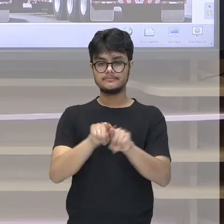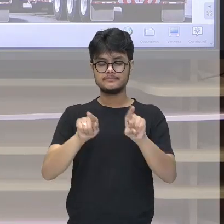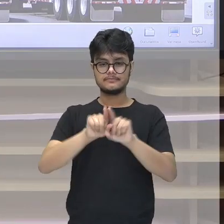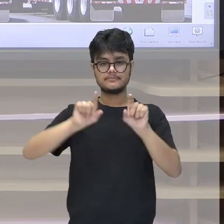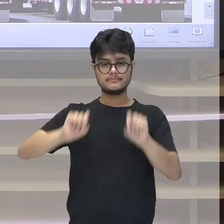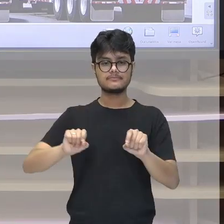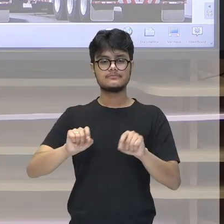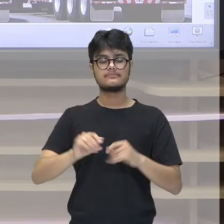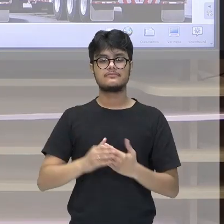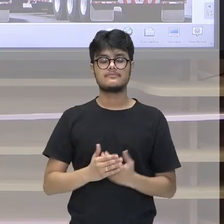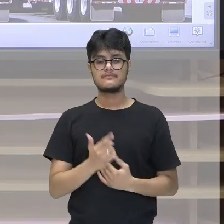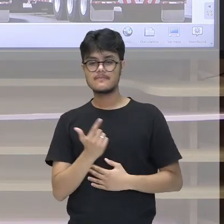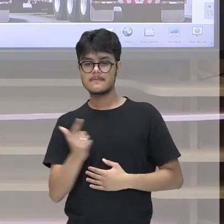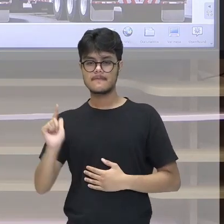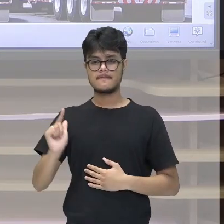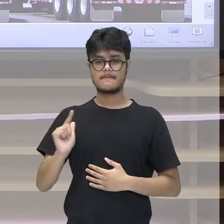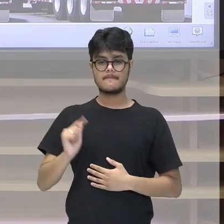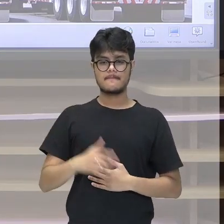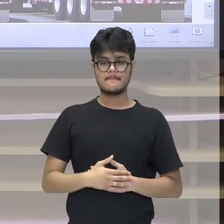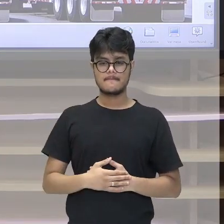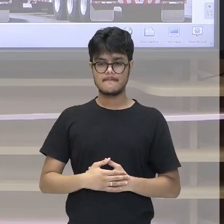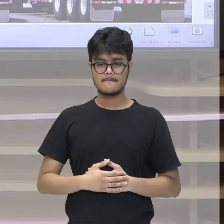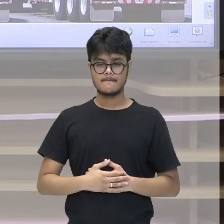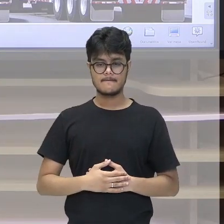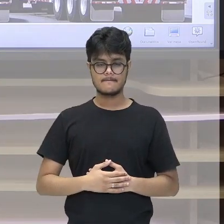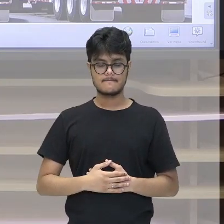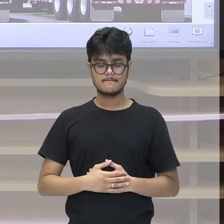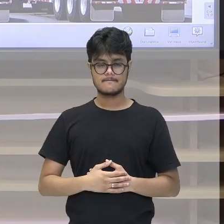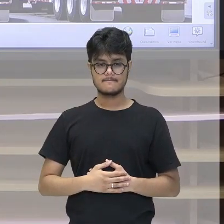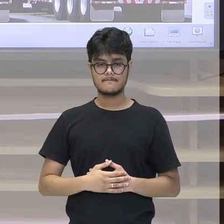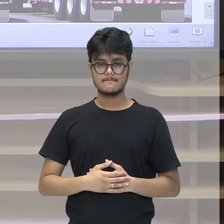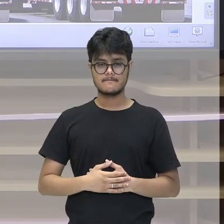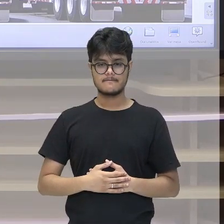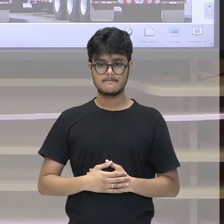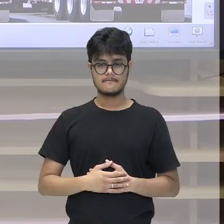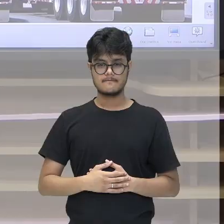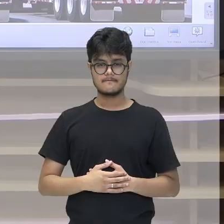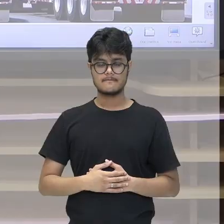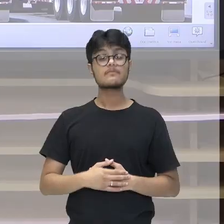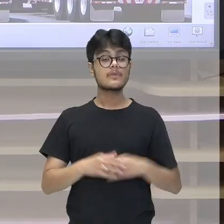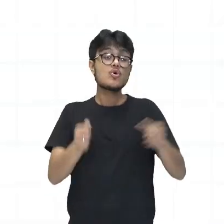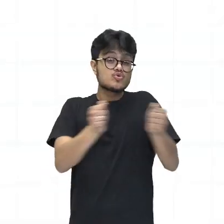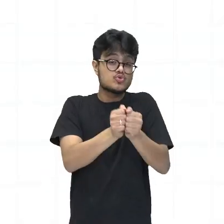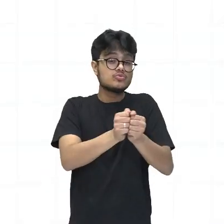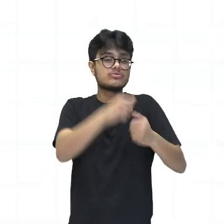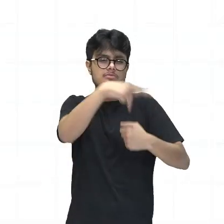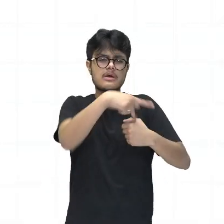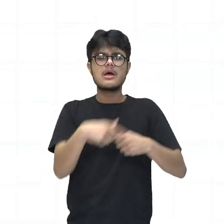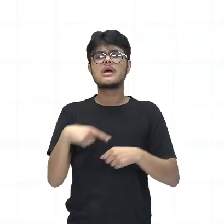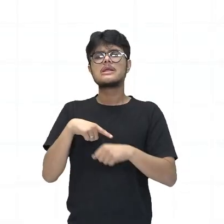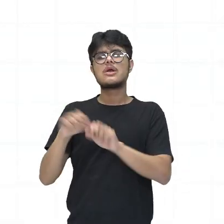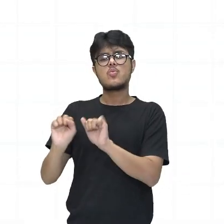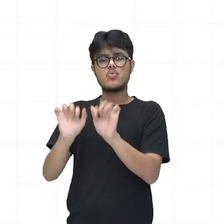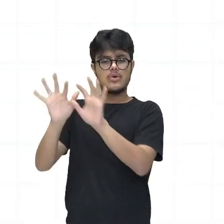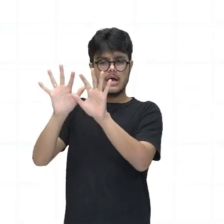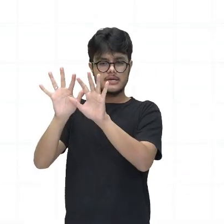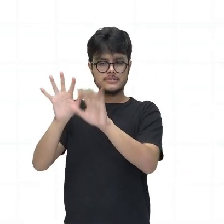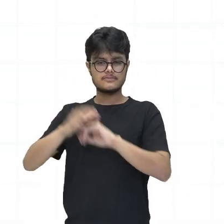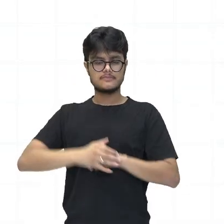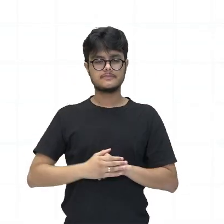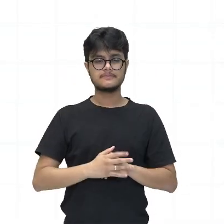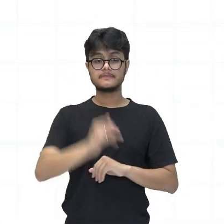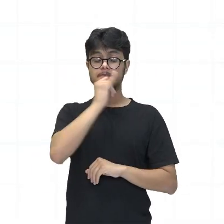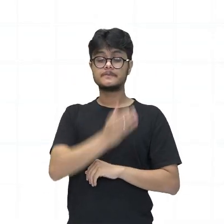temos como uma das coisas formadas a partir aí do petróleo, o gás natural, que a gente pode observar aí na